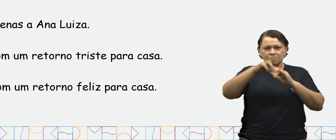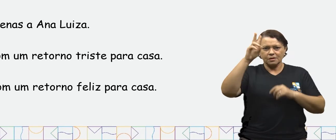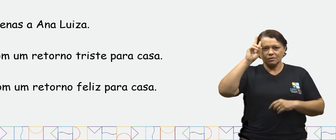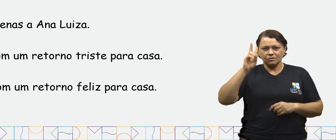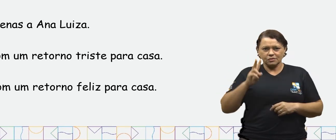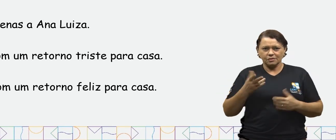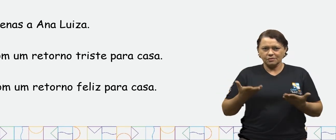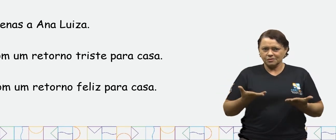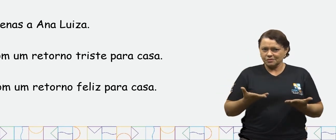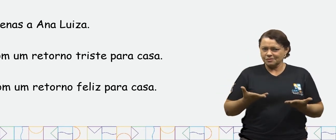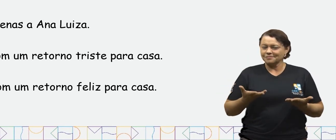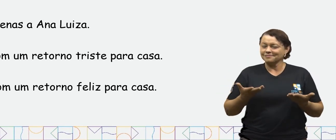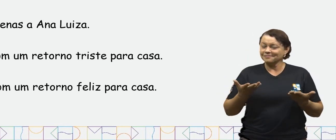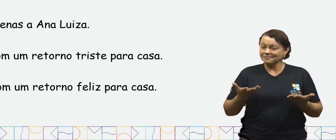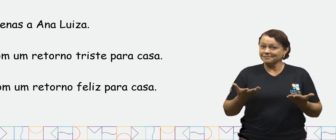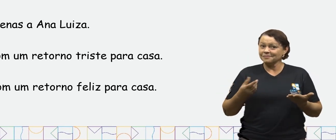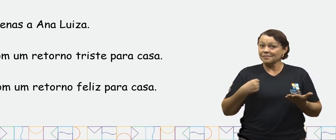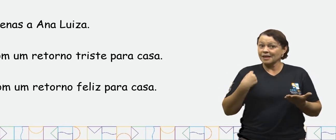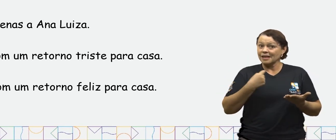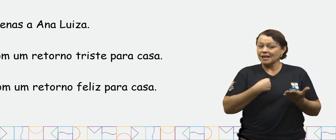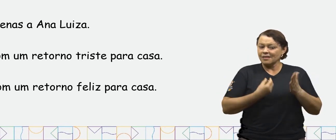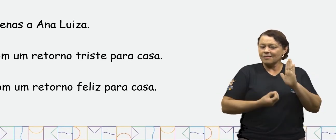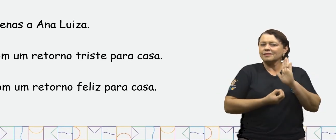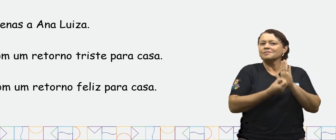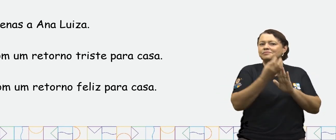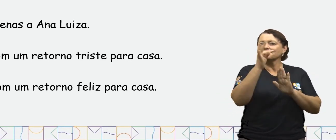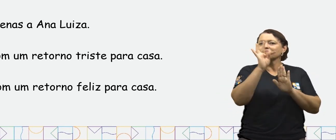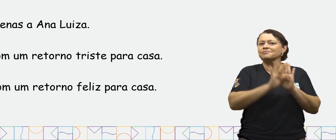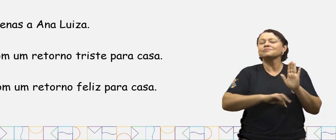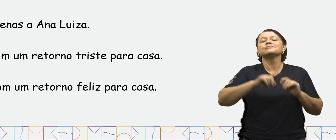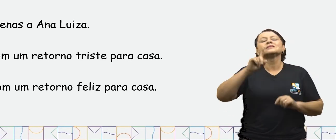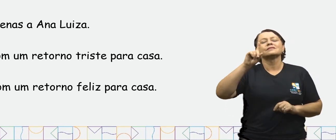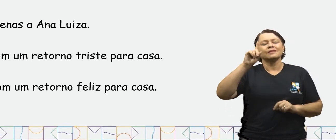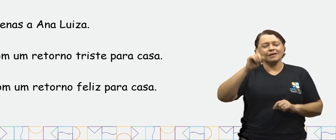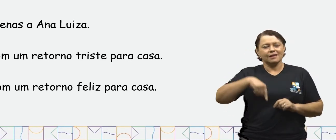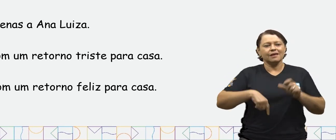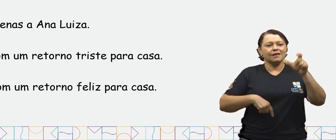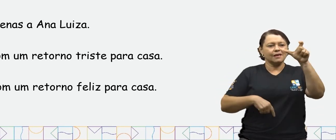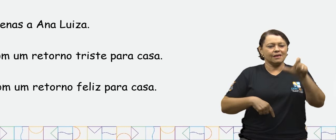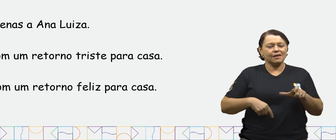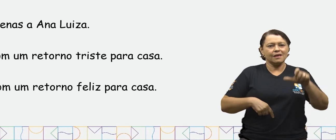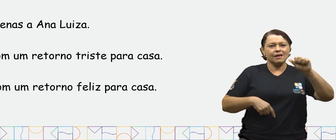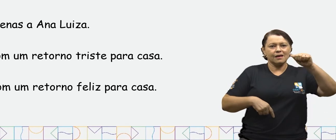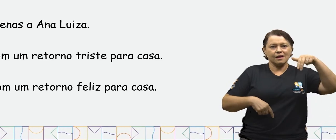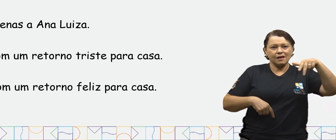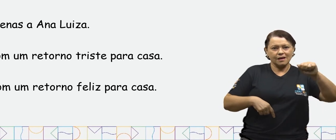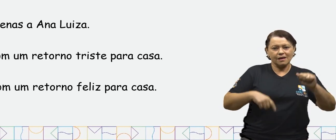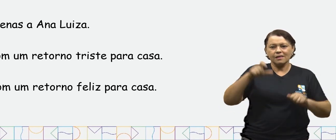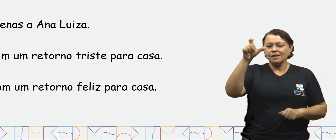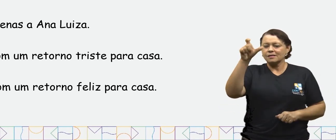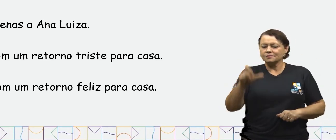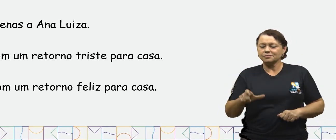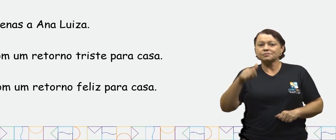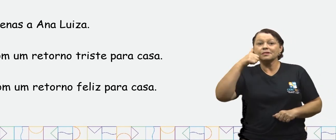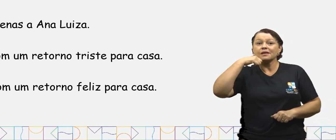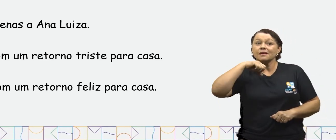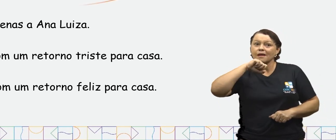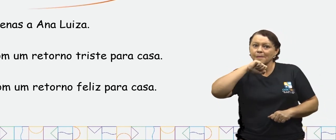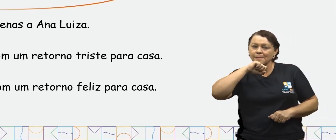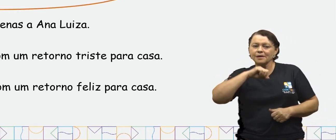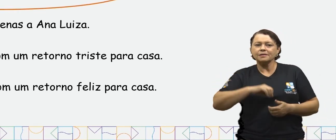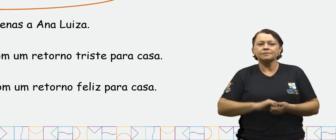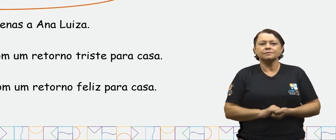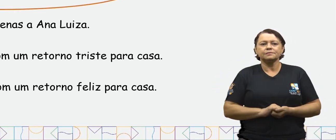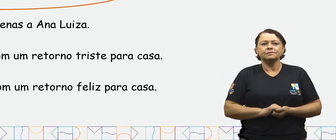quais eram as personagens da nossa aula de hoje? Na nossa produção, é isso mesmo. Eram as personagens Ana